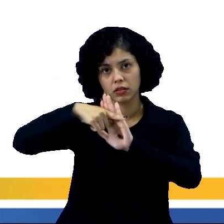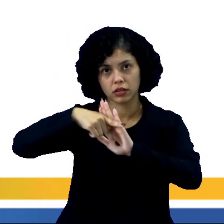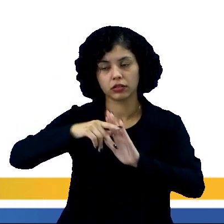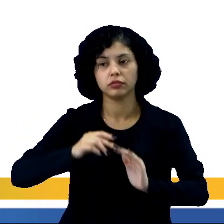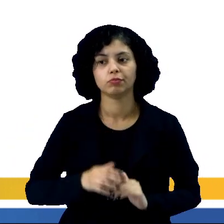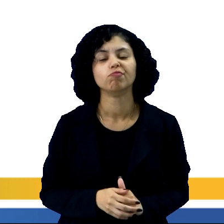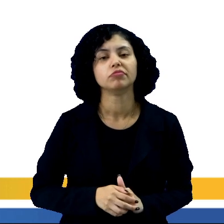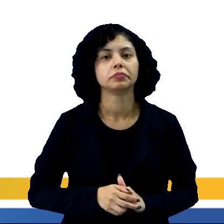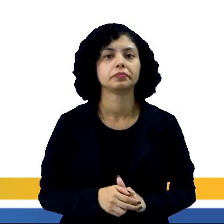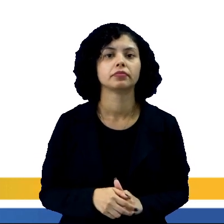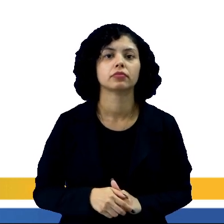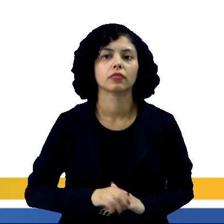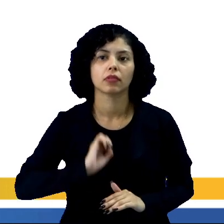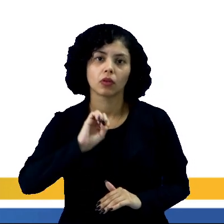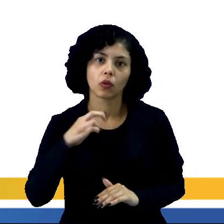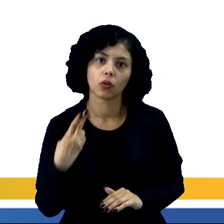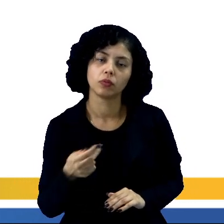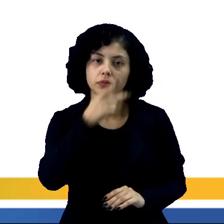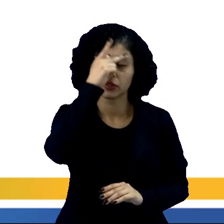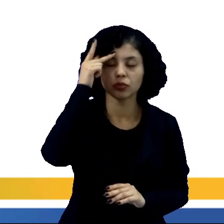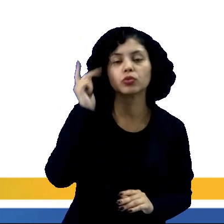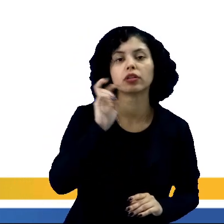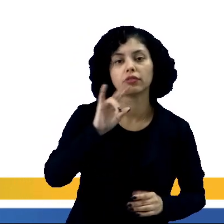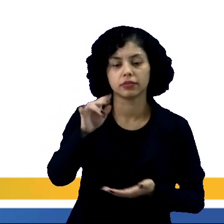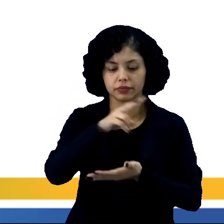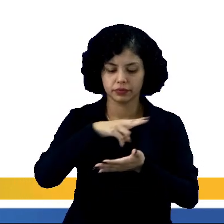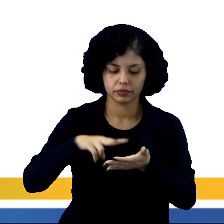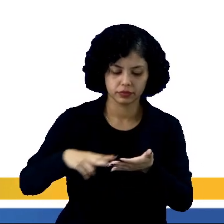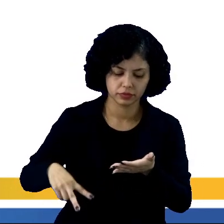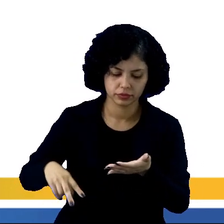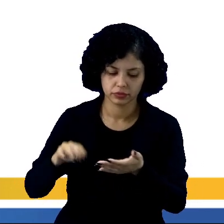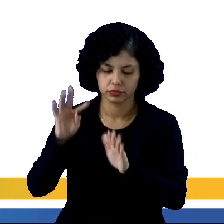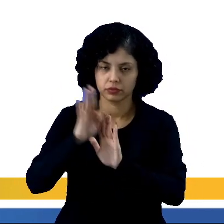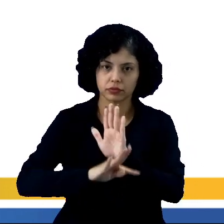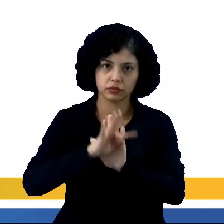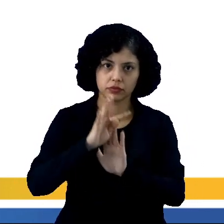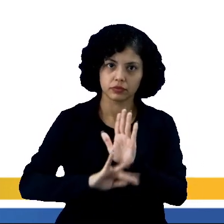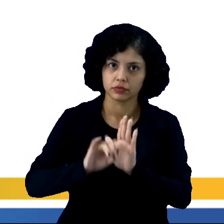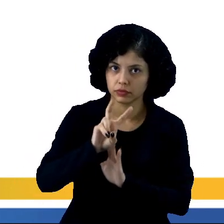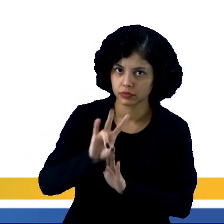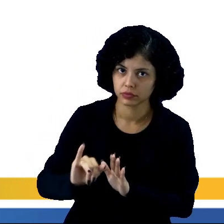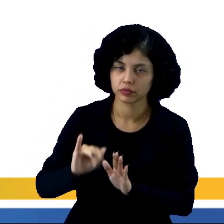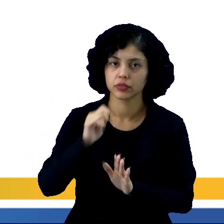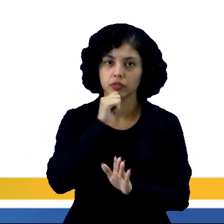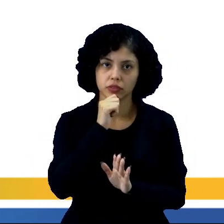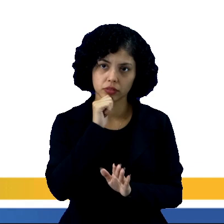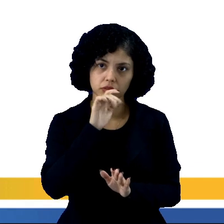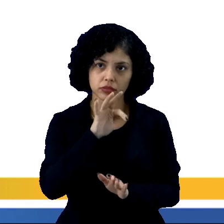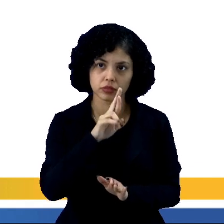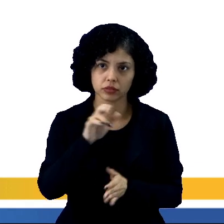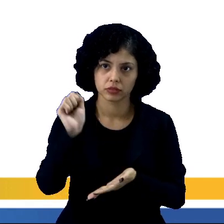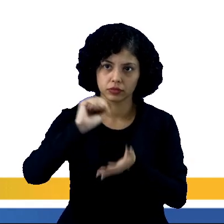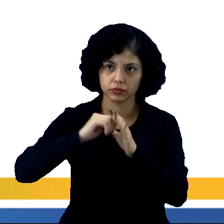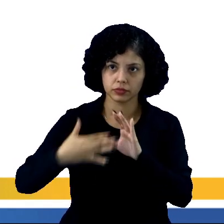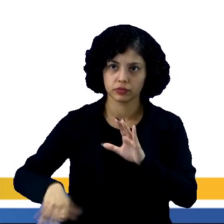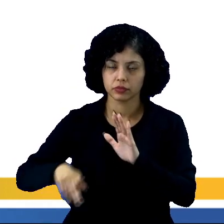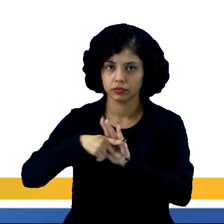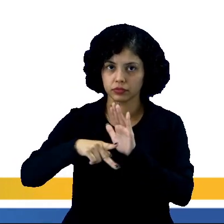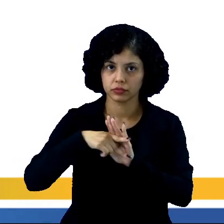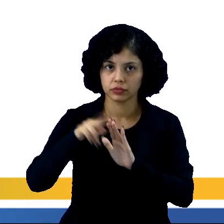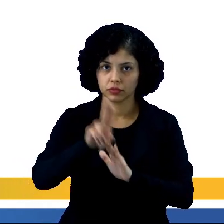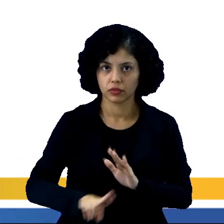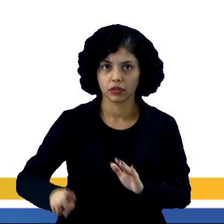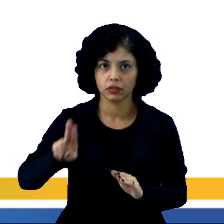tranquilo? Ou a pessoa ela vai ler o texto e vai autocaracterizar aquele personagem, ou seja,